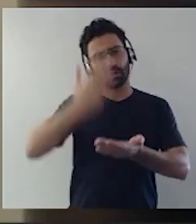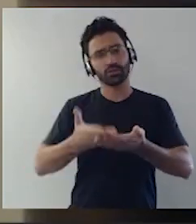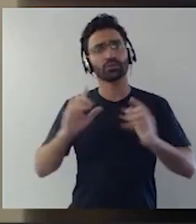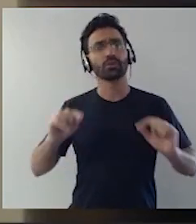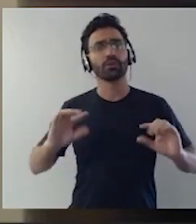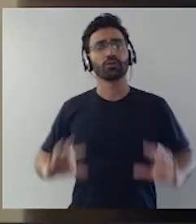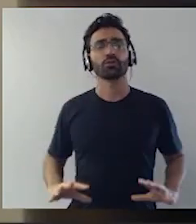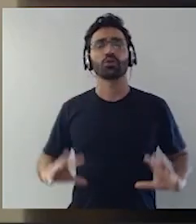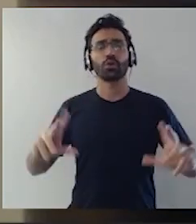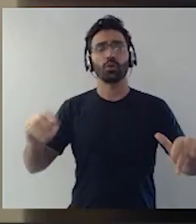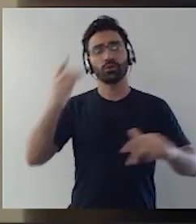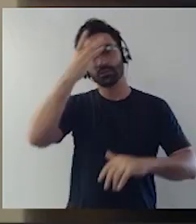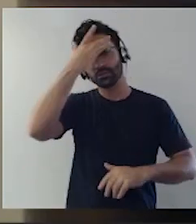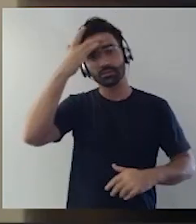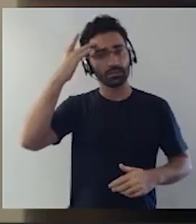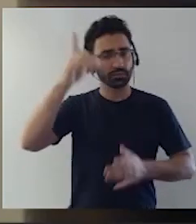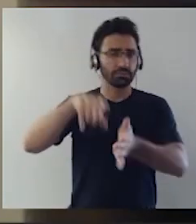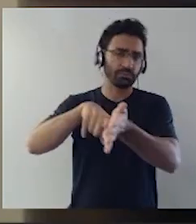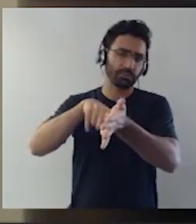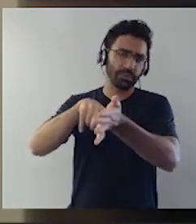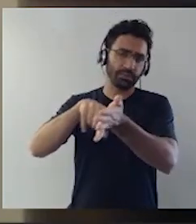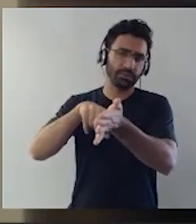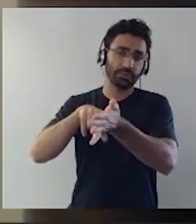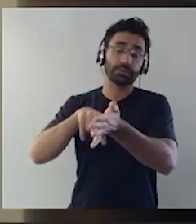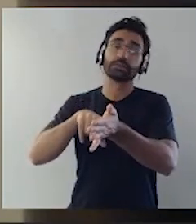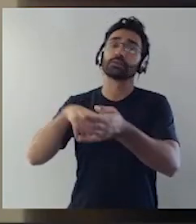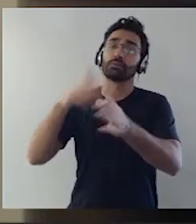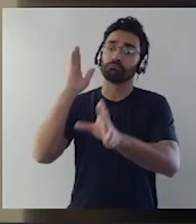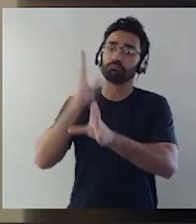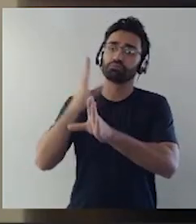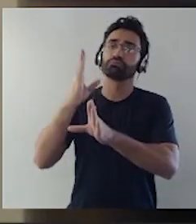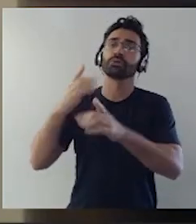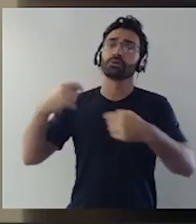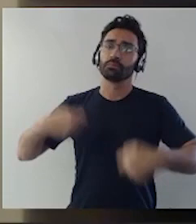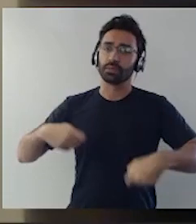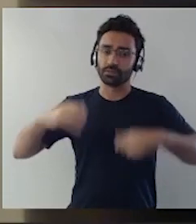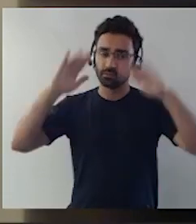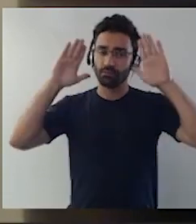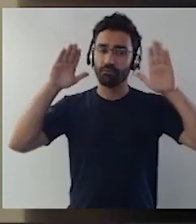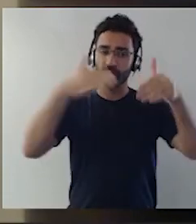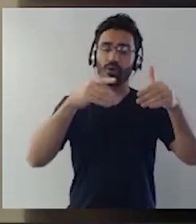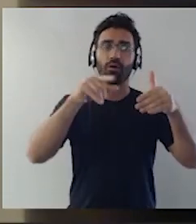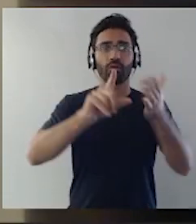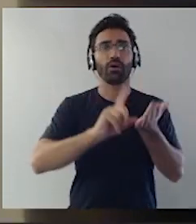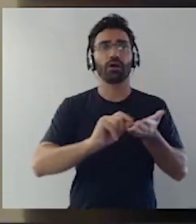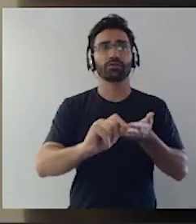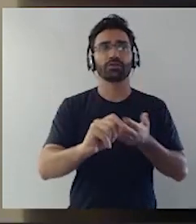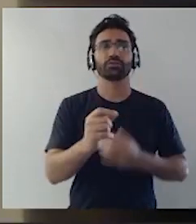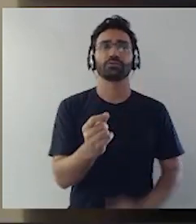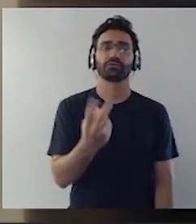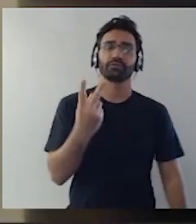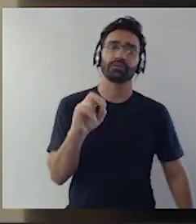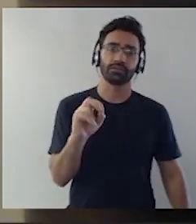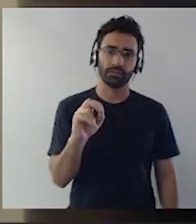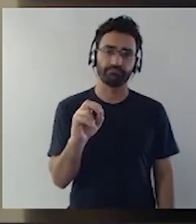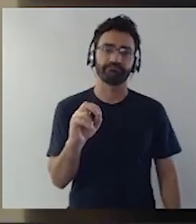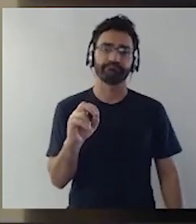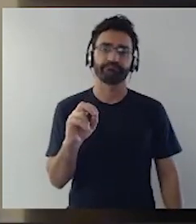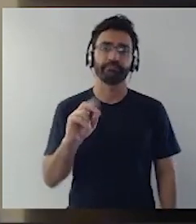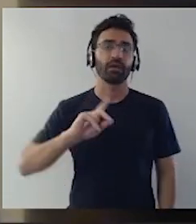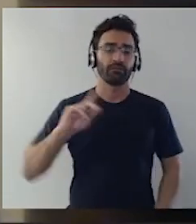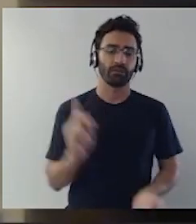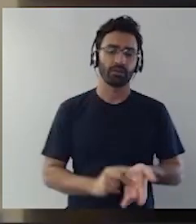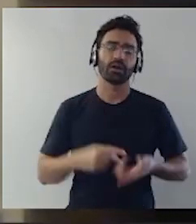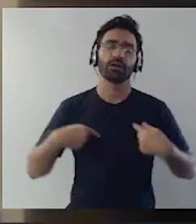todos os estudiosos tiveram que ter uma atenção redobrada com o artigo 20 da LINDB, né? A necessidade de se